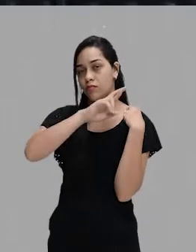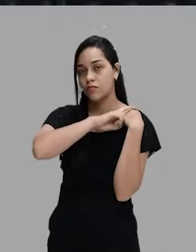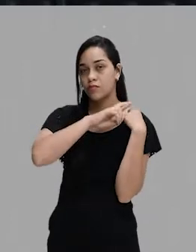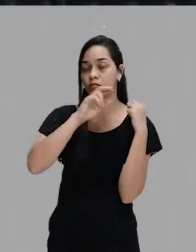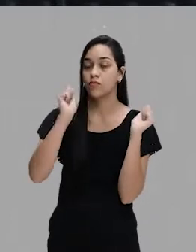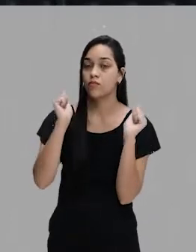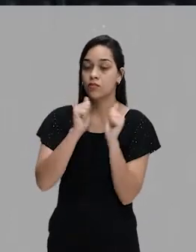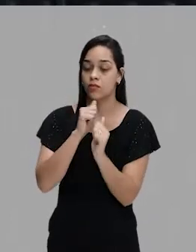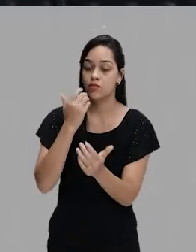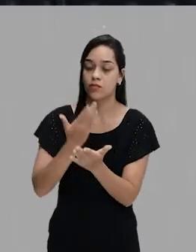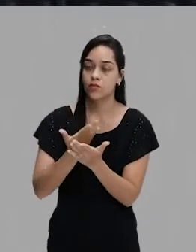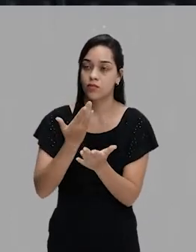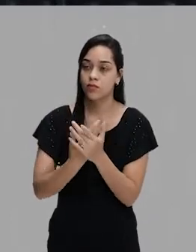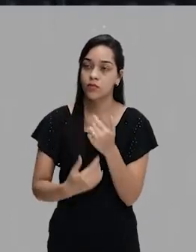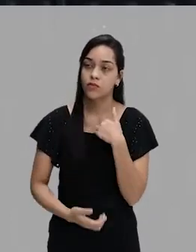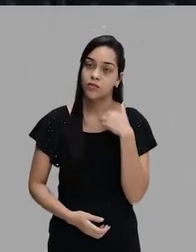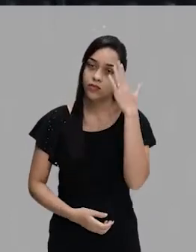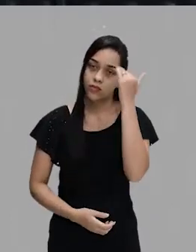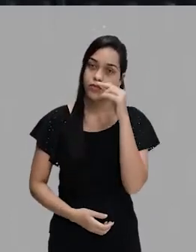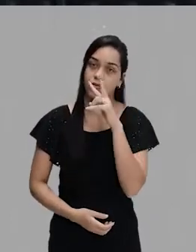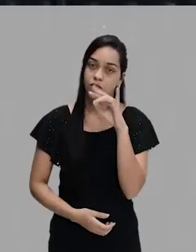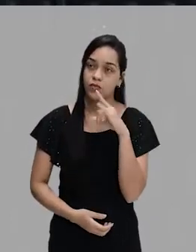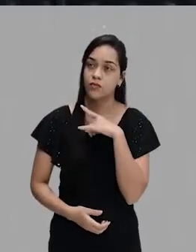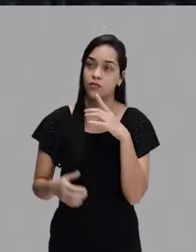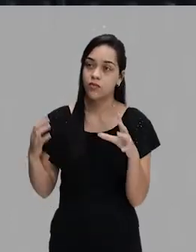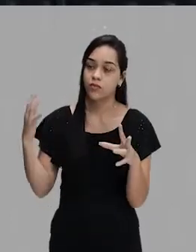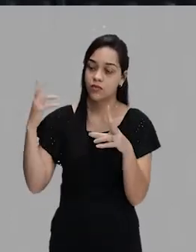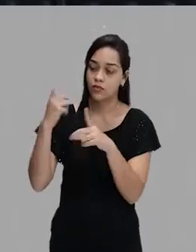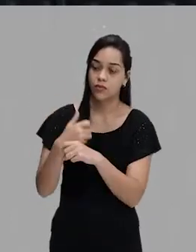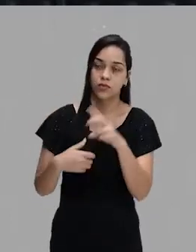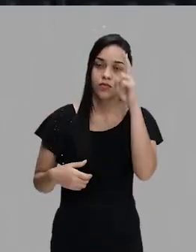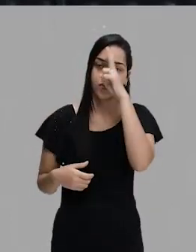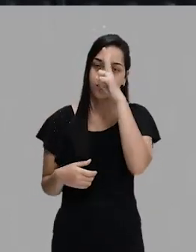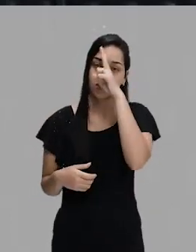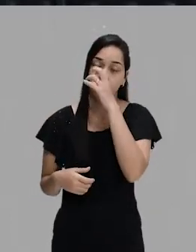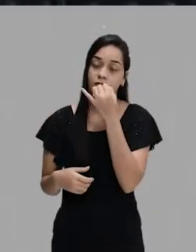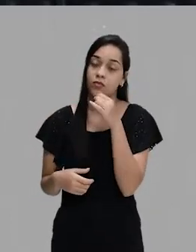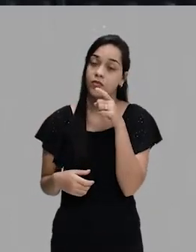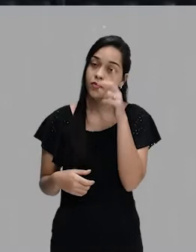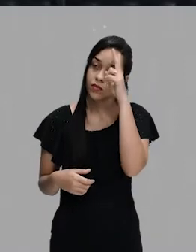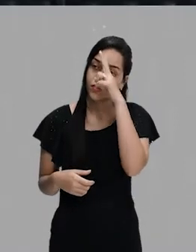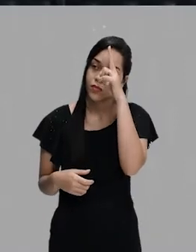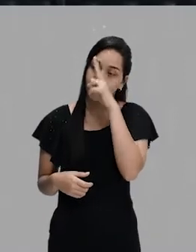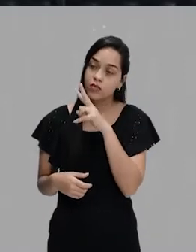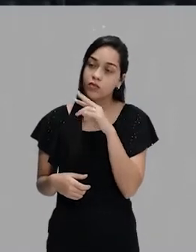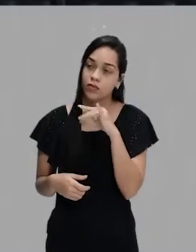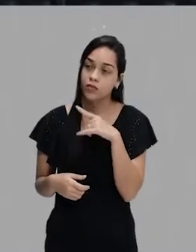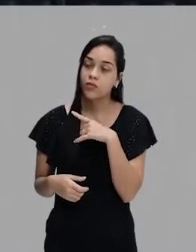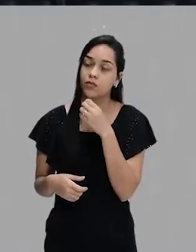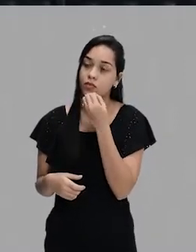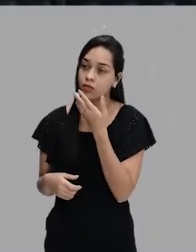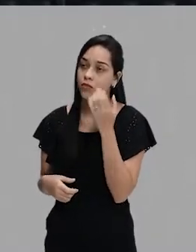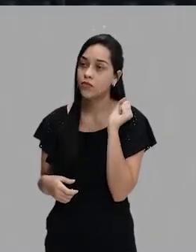seus estudos. Eu tenho certeza que você vai fazer a revisão, caso você não lembre. E se você lembrar, você vai se dar muito bem nas